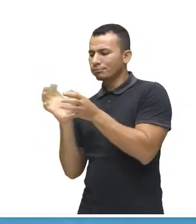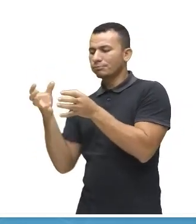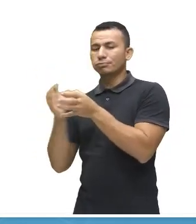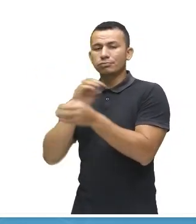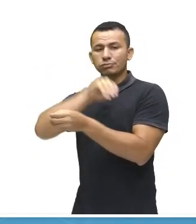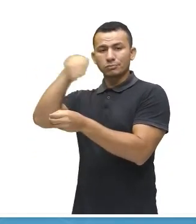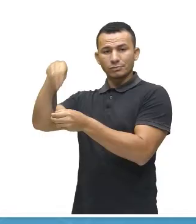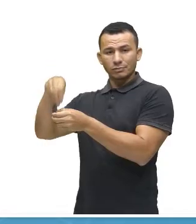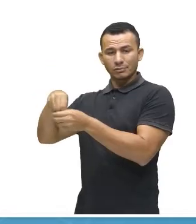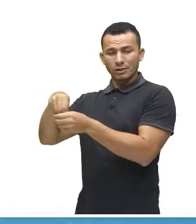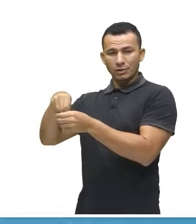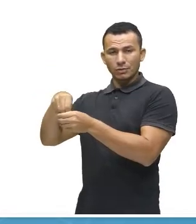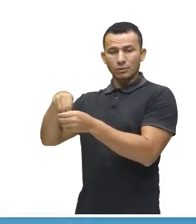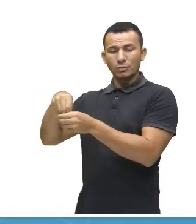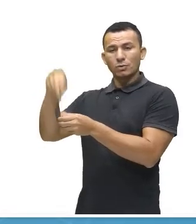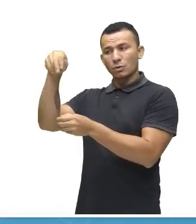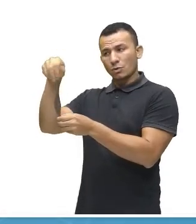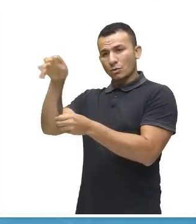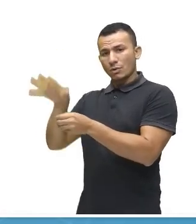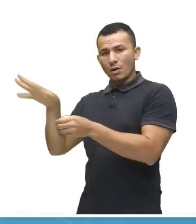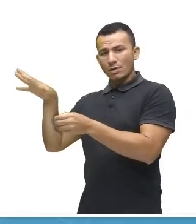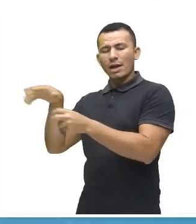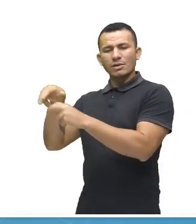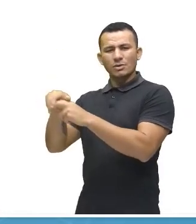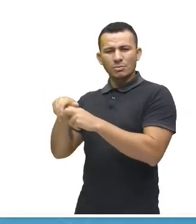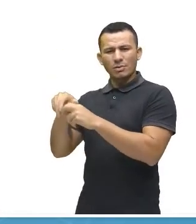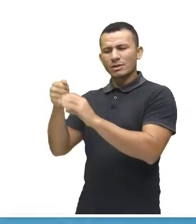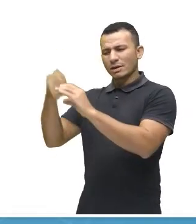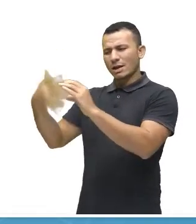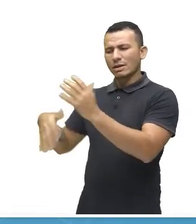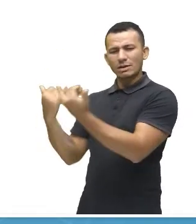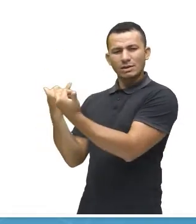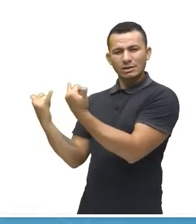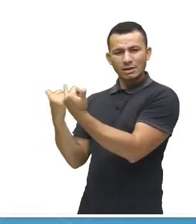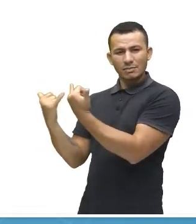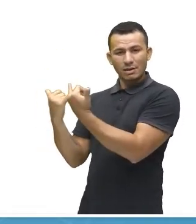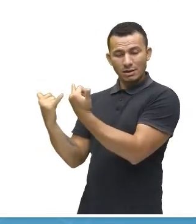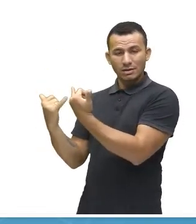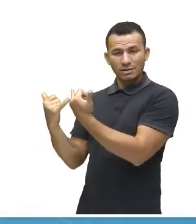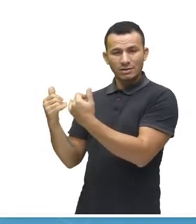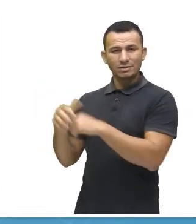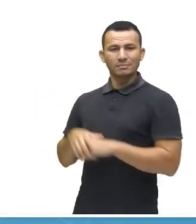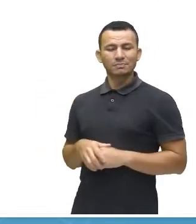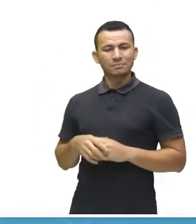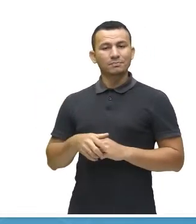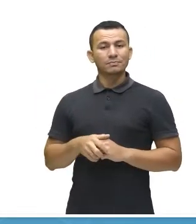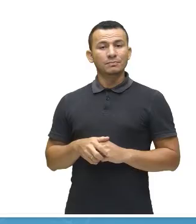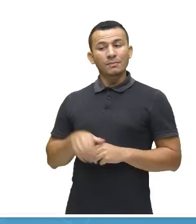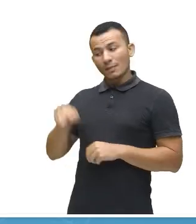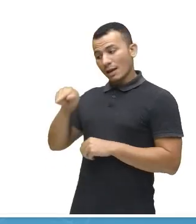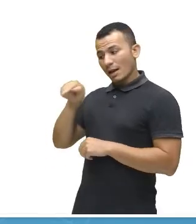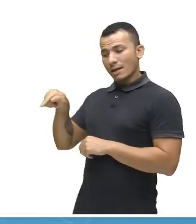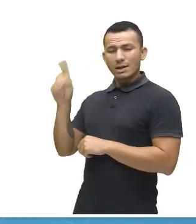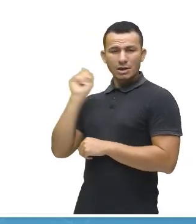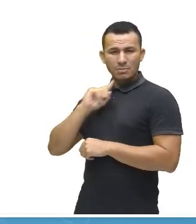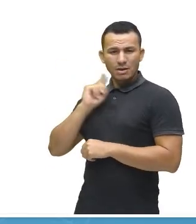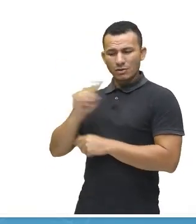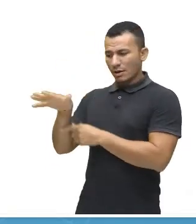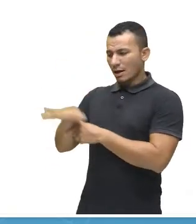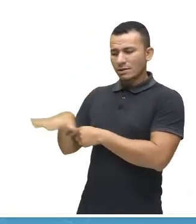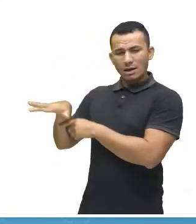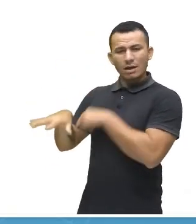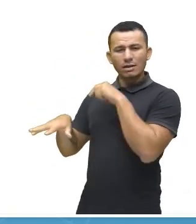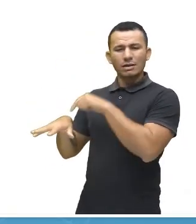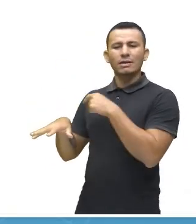regional do Nordeste, por conta das características. É justamente nessa área ali de Minas Gerais que a gente